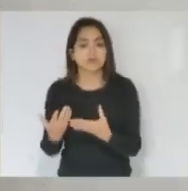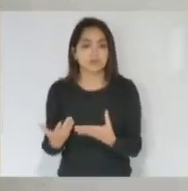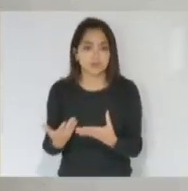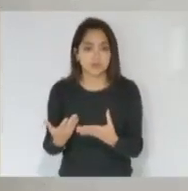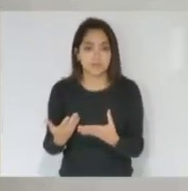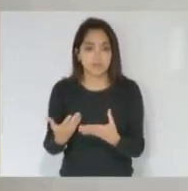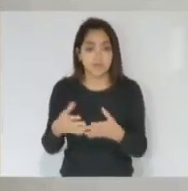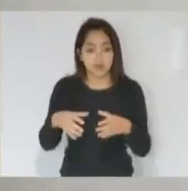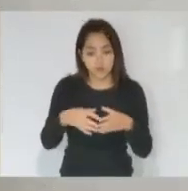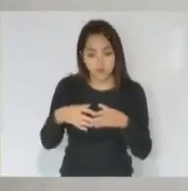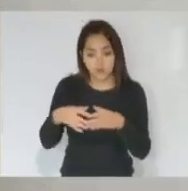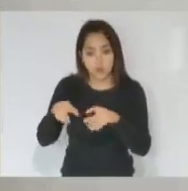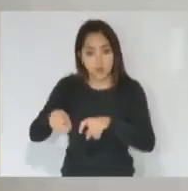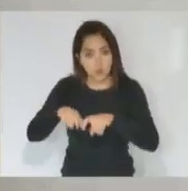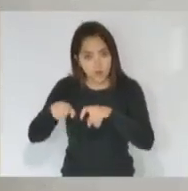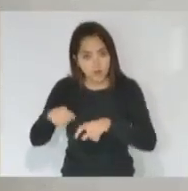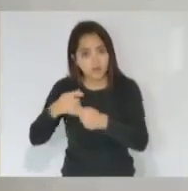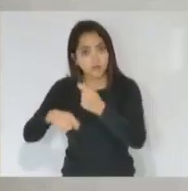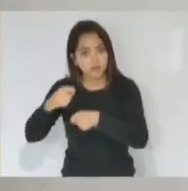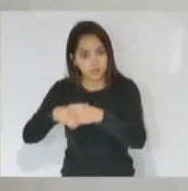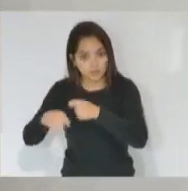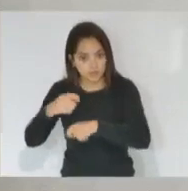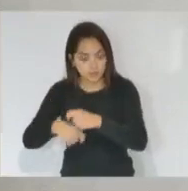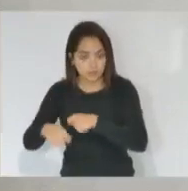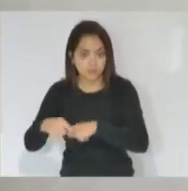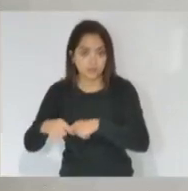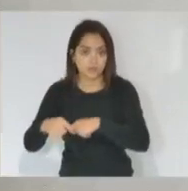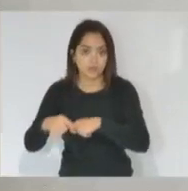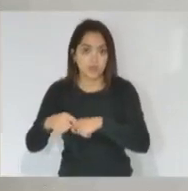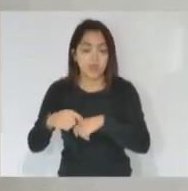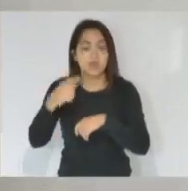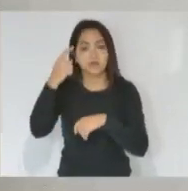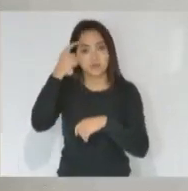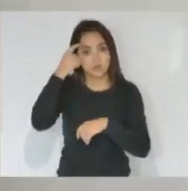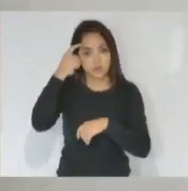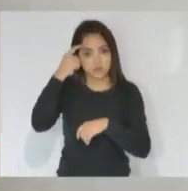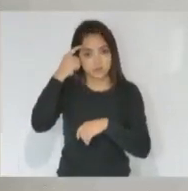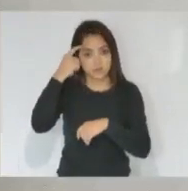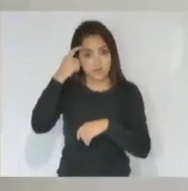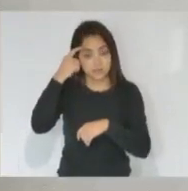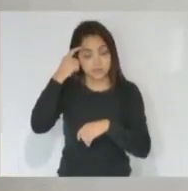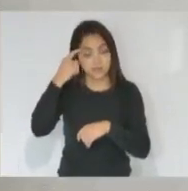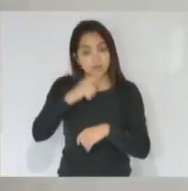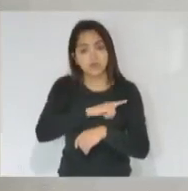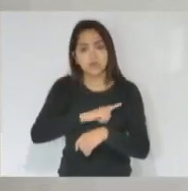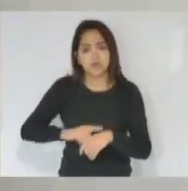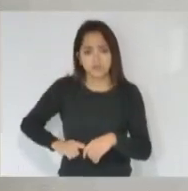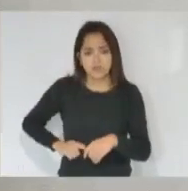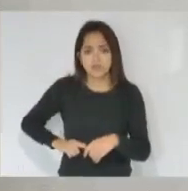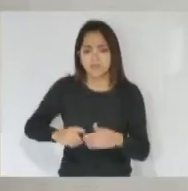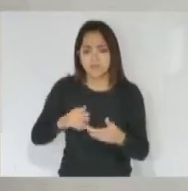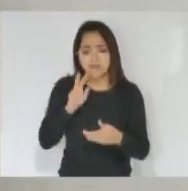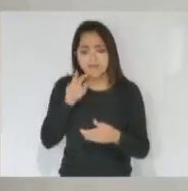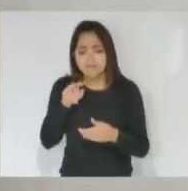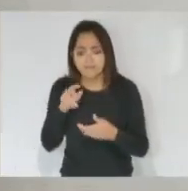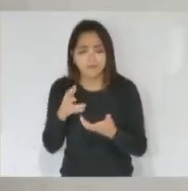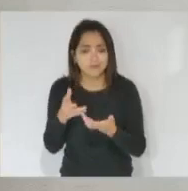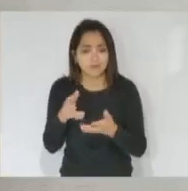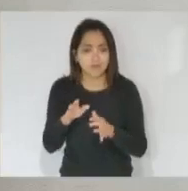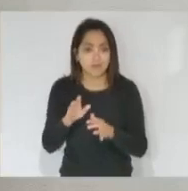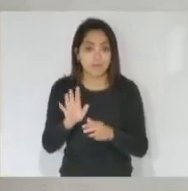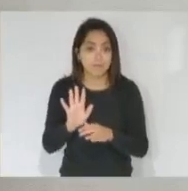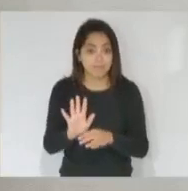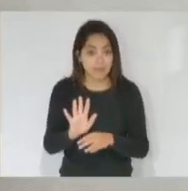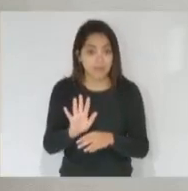classe do agronegócio e a classe produtiva. Tenho consciência que o governador não quer isso para o nosso Estado. E, por isso,